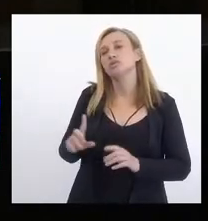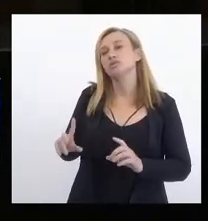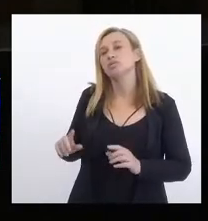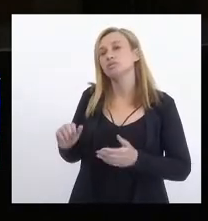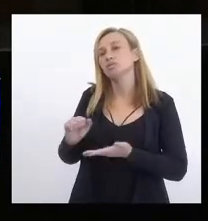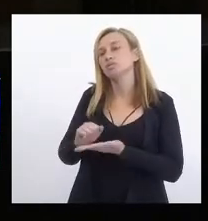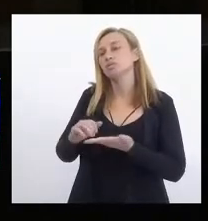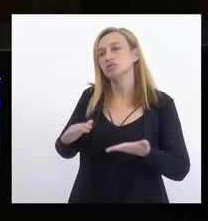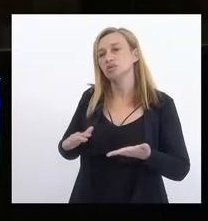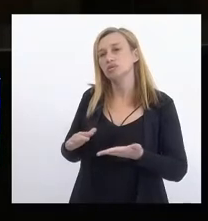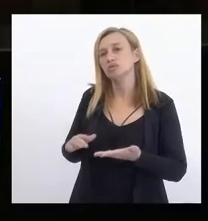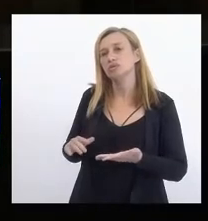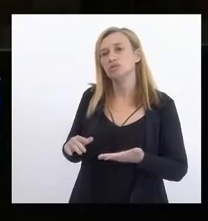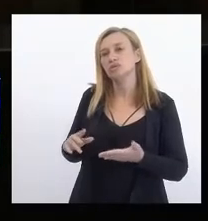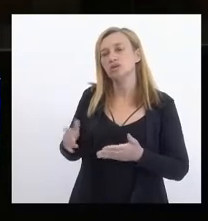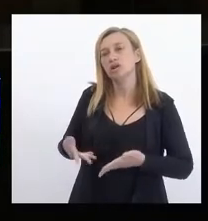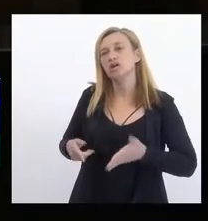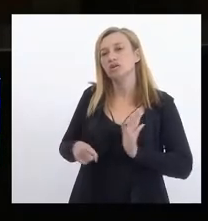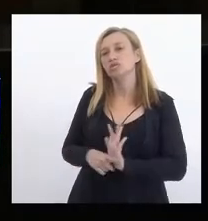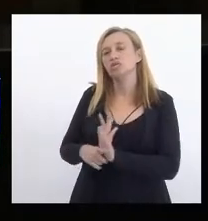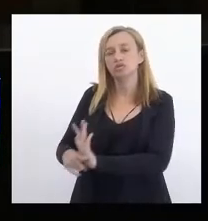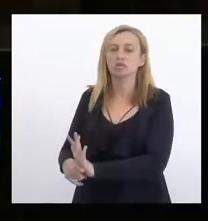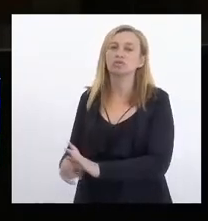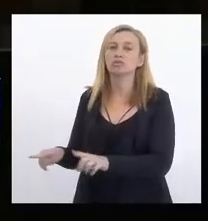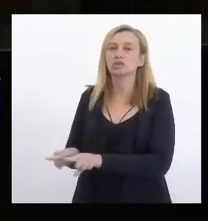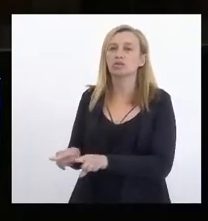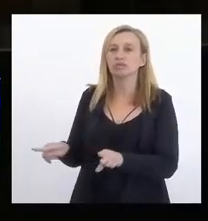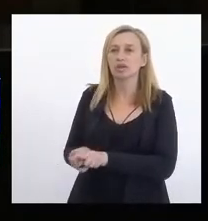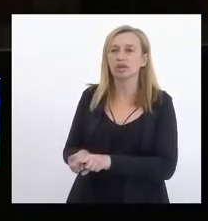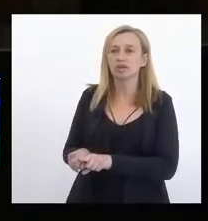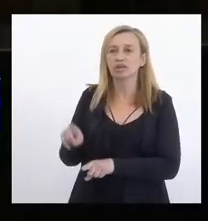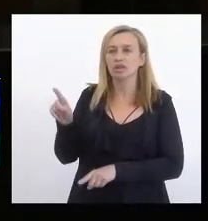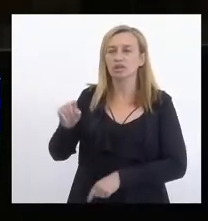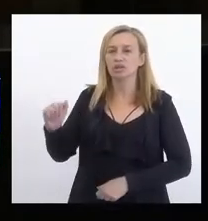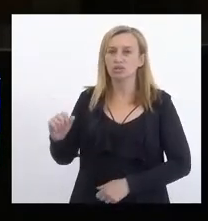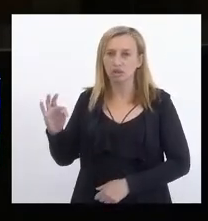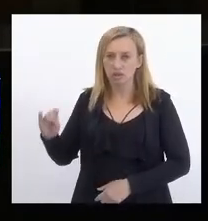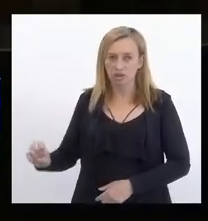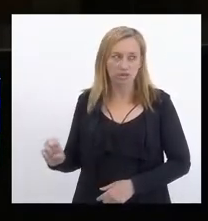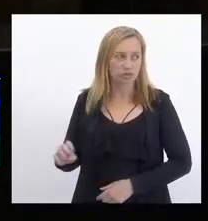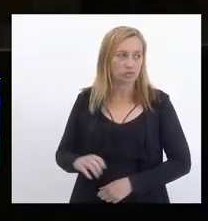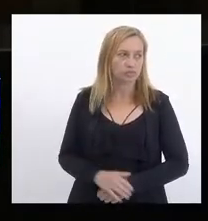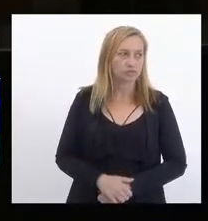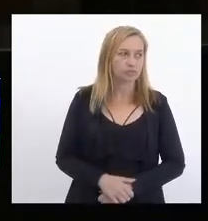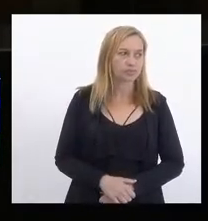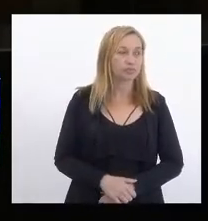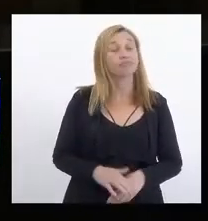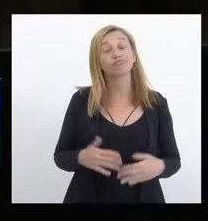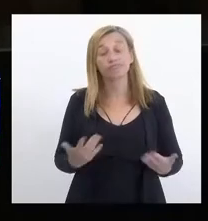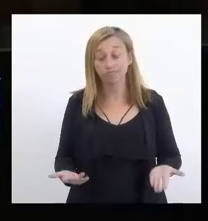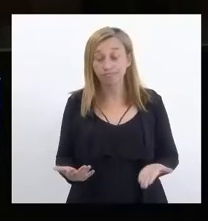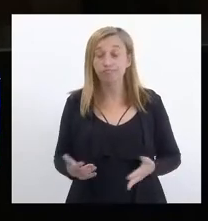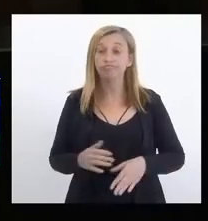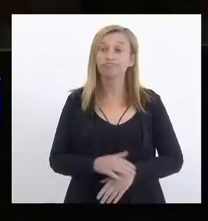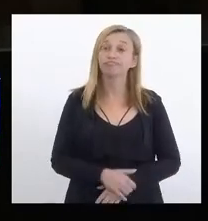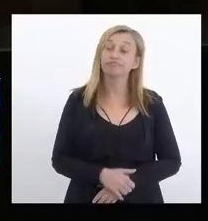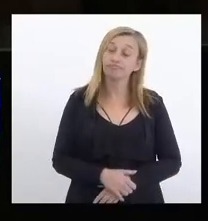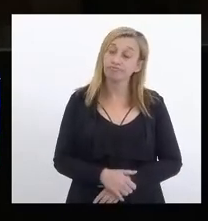atividades, inclusive beneficiando também a Zona Oeste. Então, isso